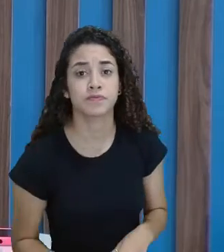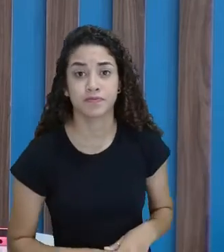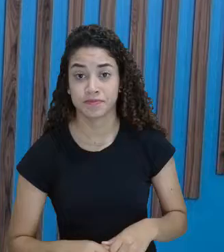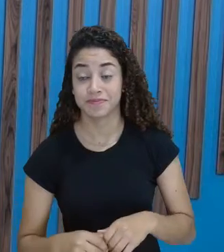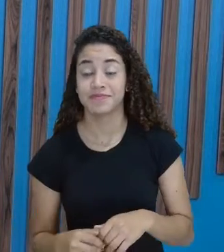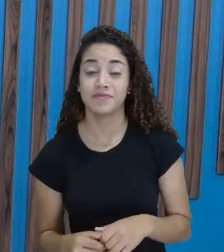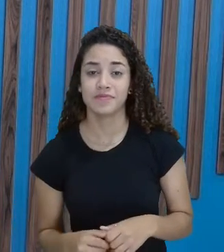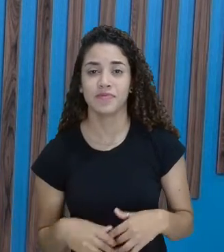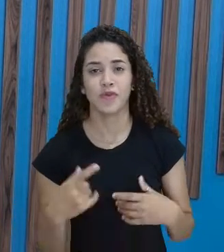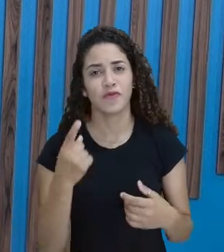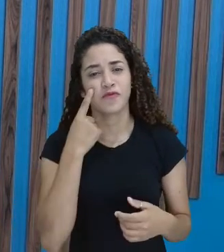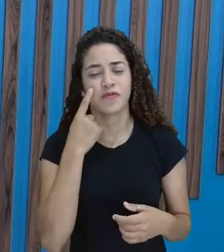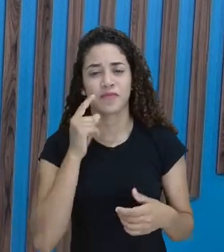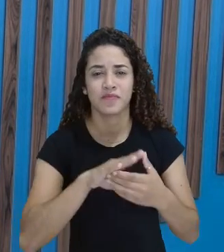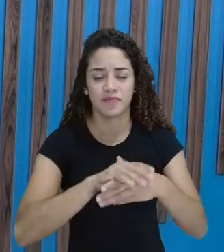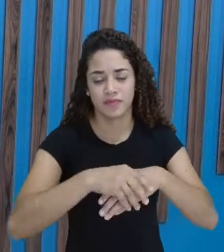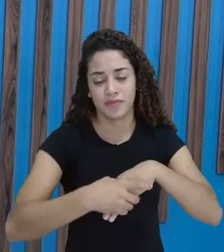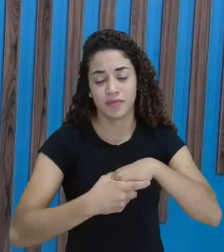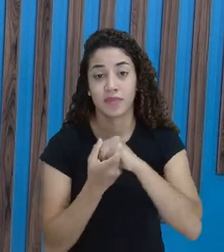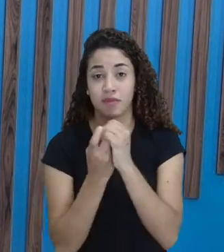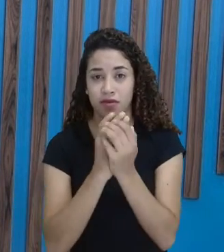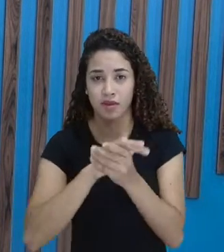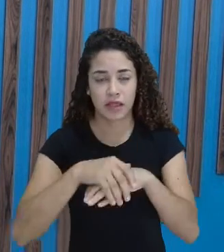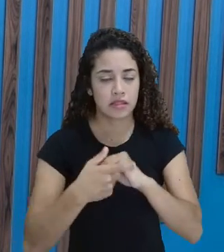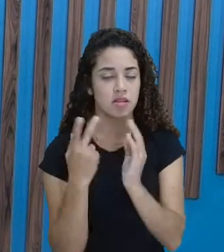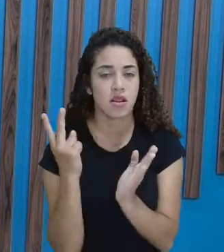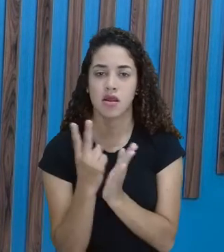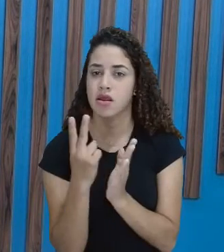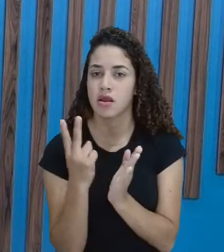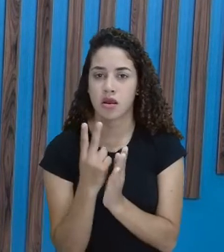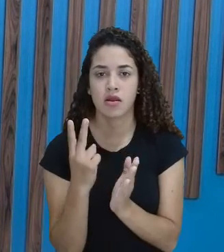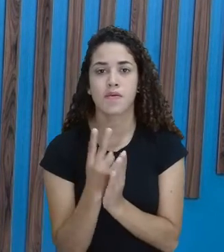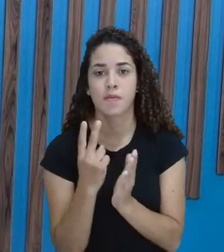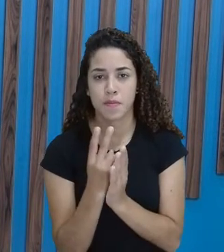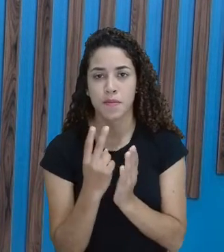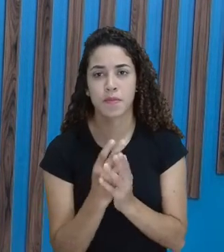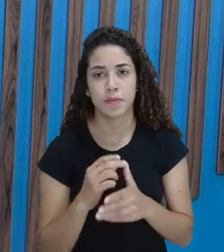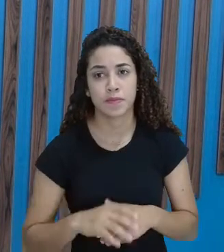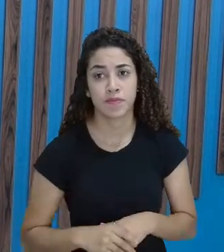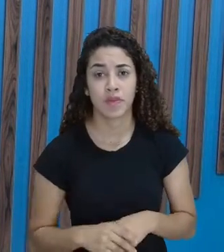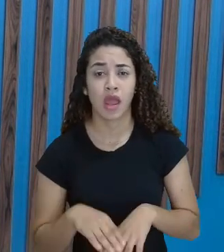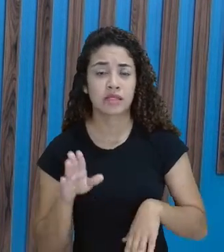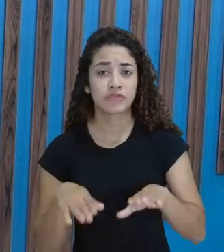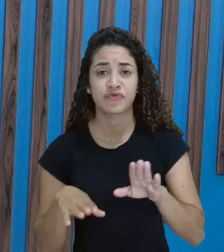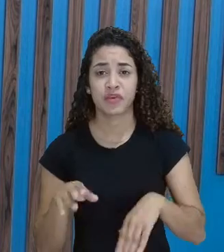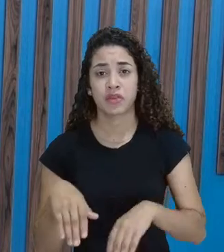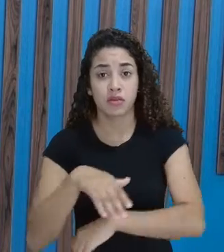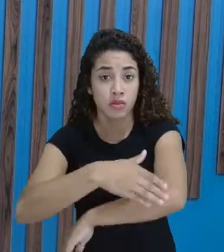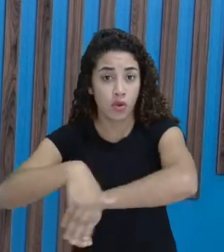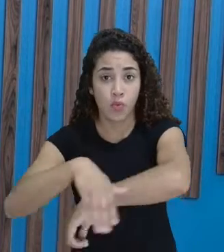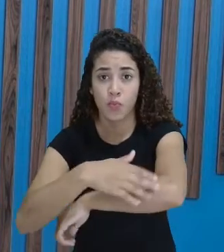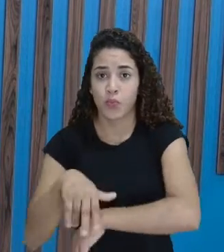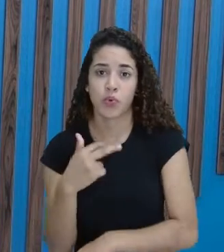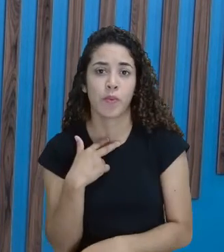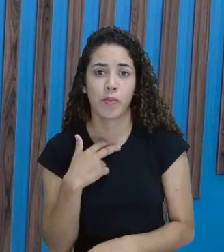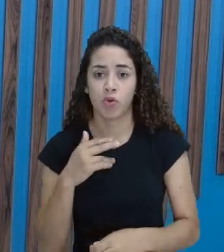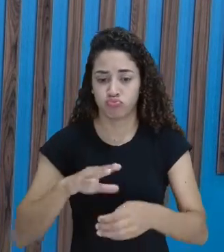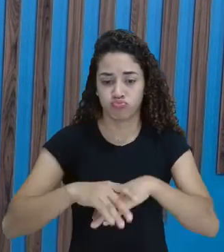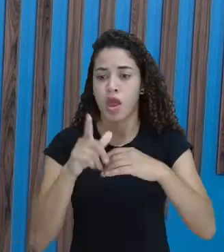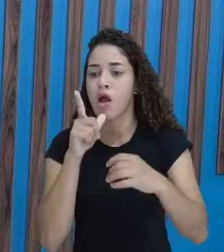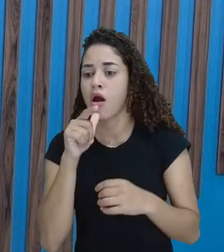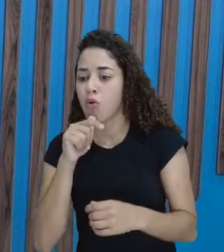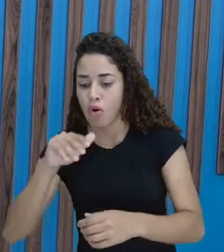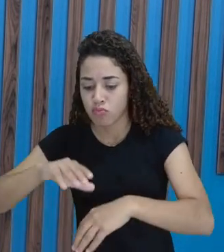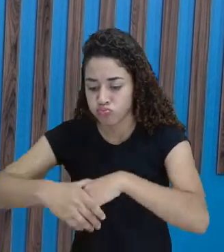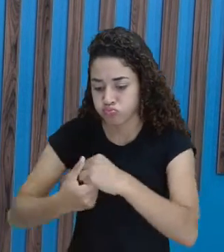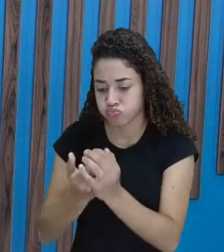aí. Lavar sempre as mãos com água e sabão. Muitas vezes a gente estava na rua e não podia lavar, né? Aí a